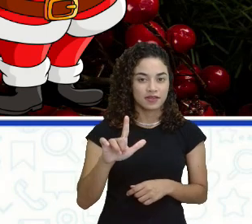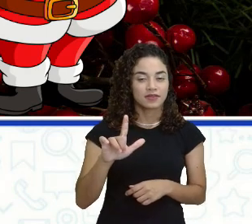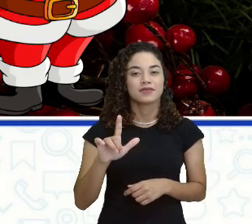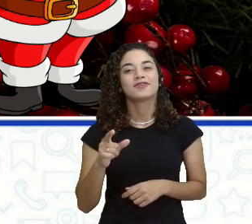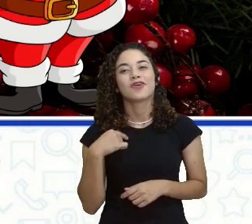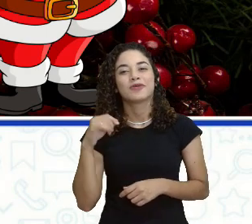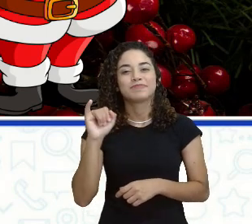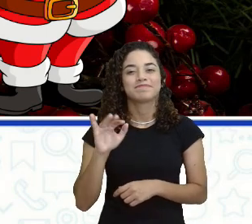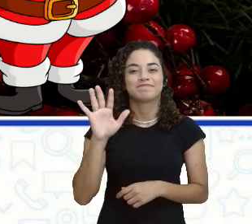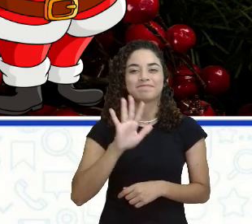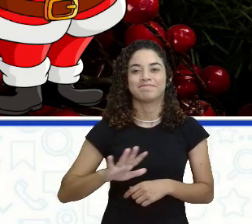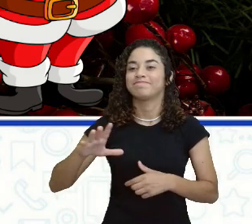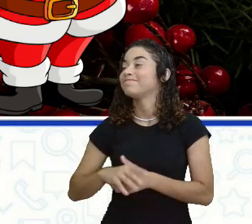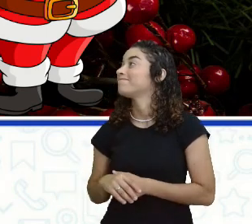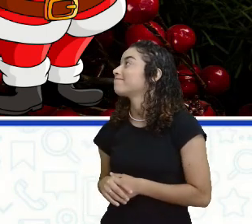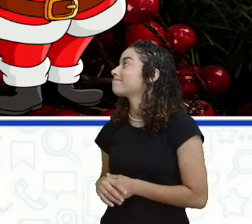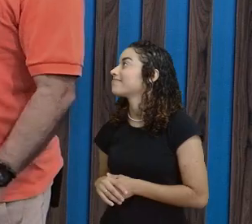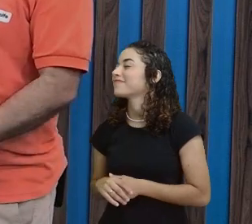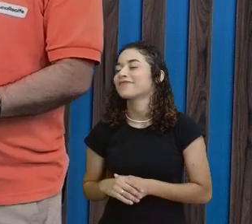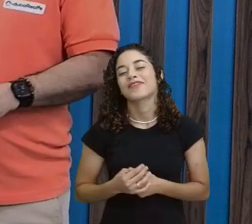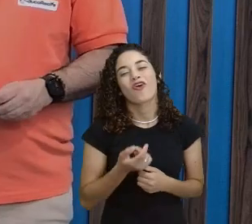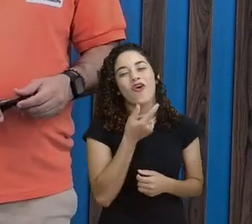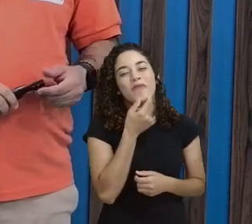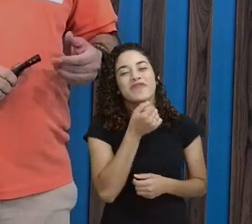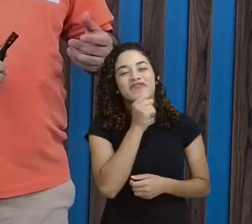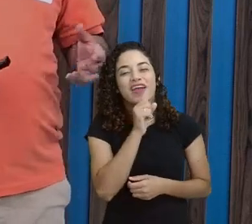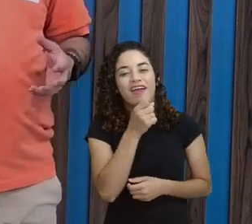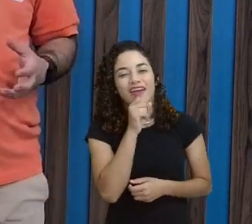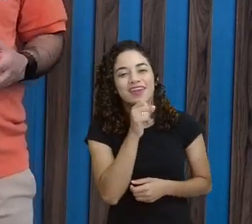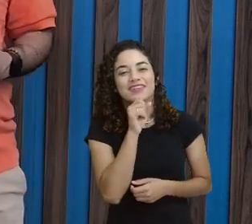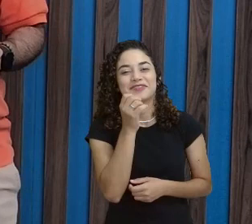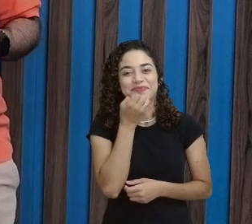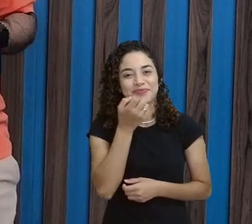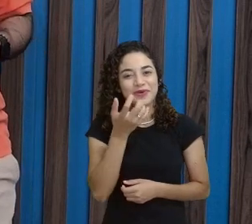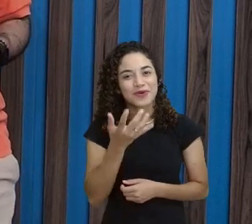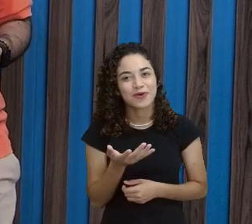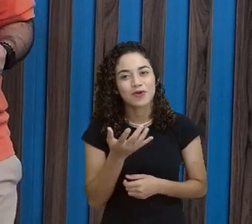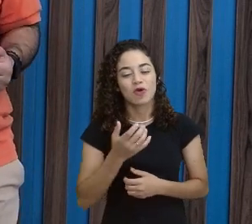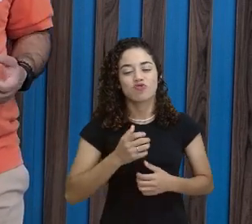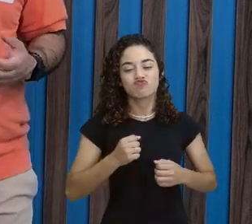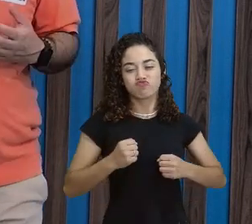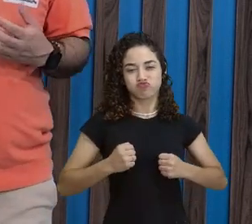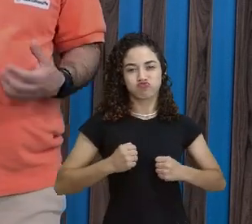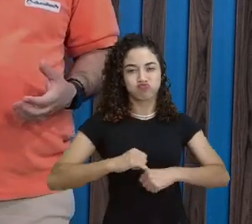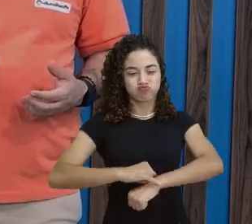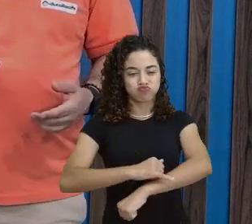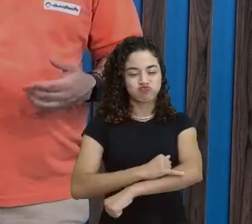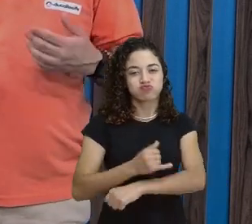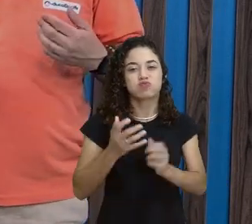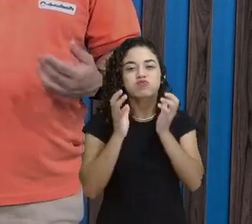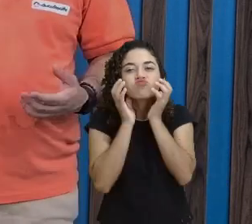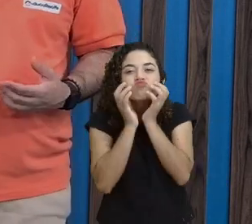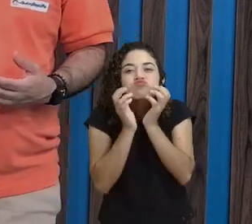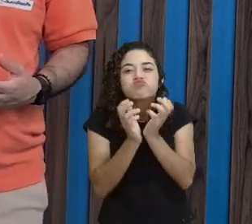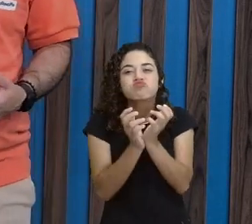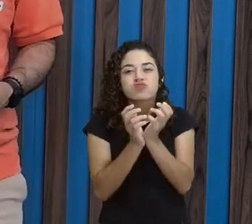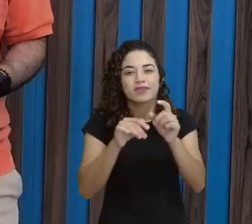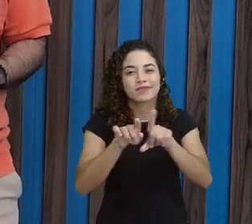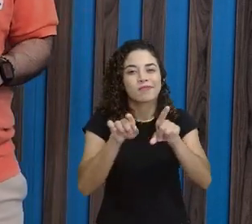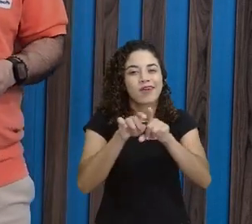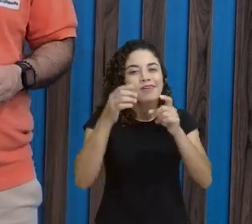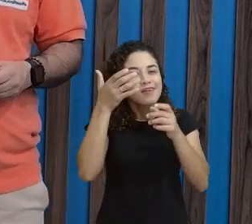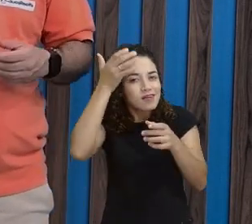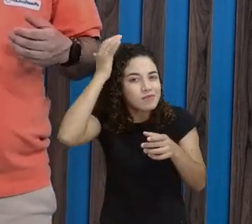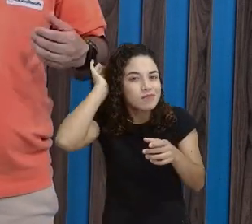Essa figurinha aqui, ó, do velhinho, do bom velhinho, gorduchinho ali, barbudo, barba e cabelo branco,